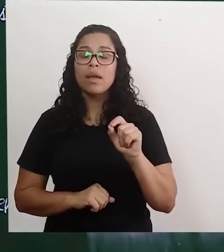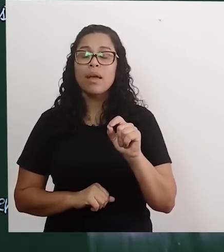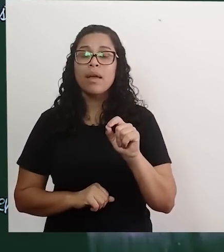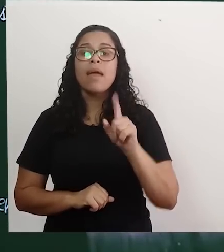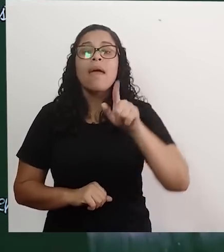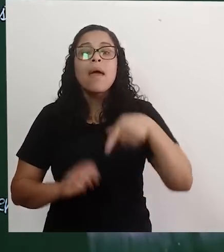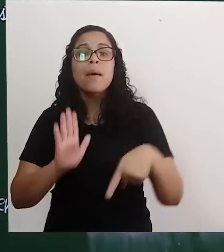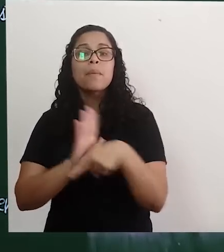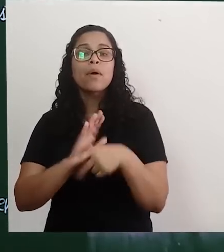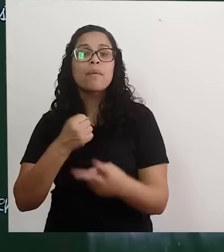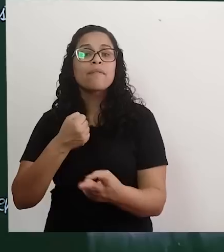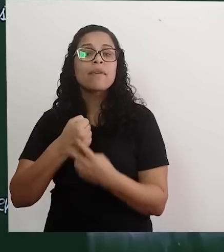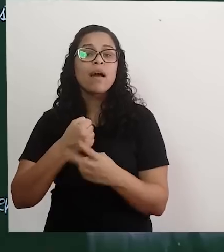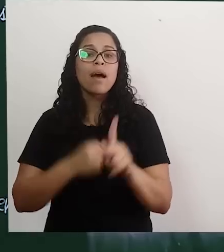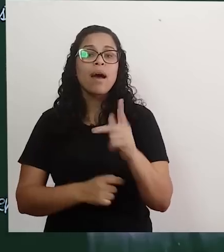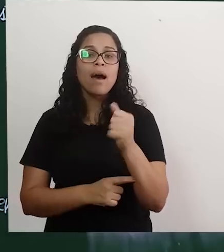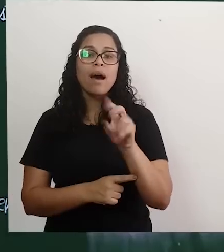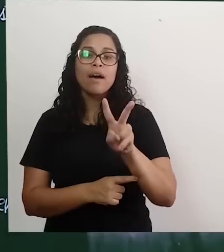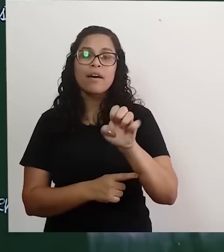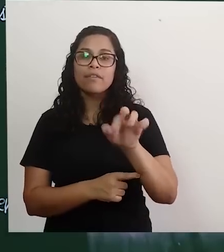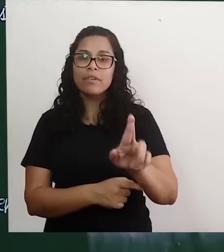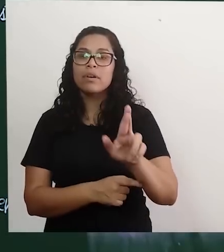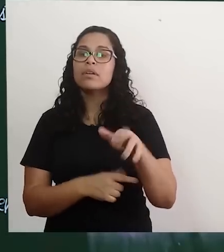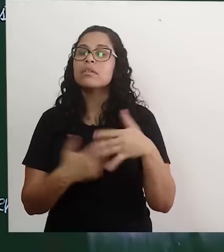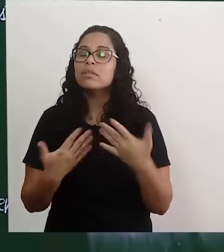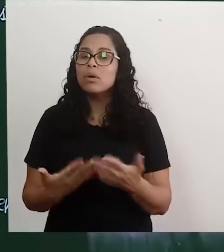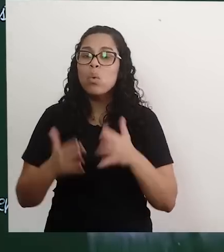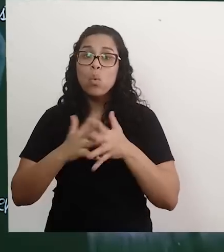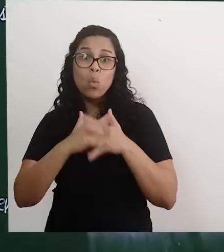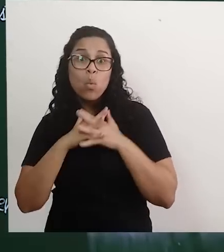verbo haver. Então essa expressão